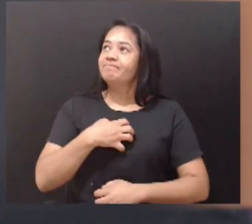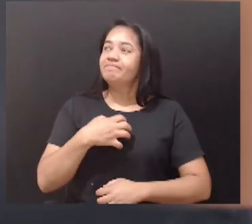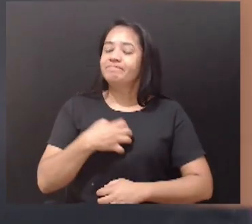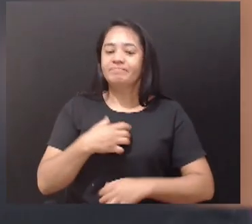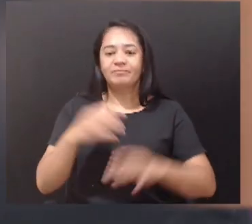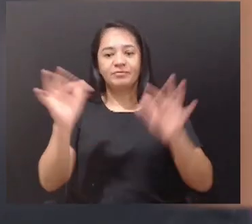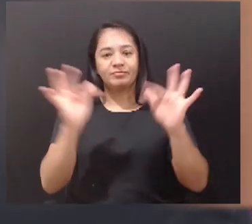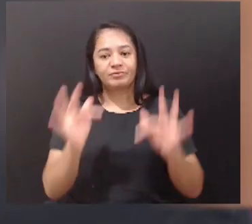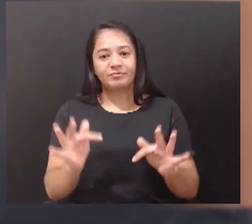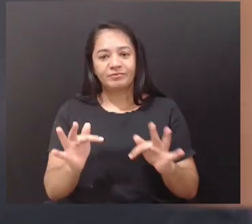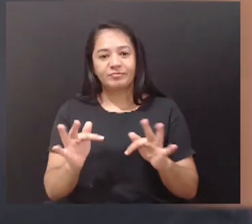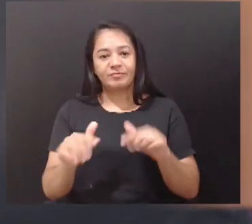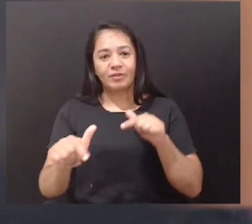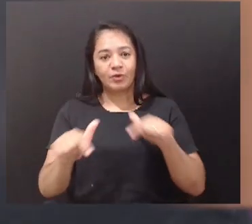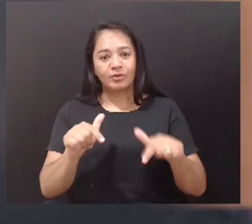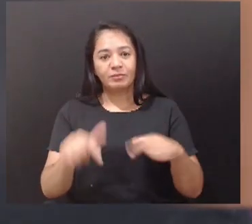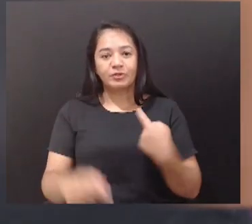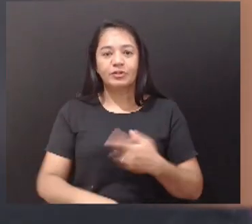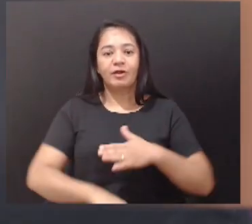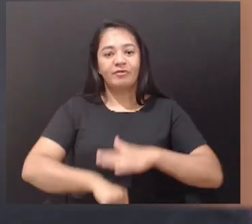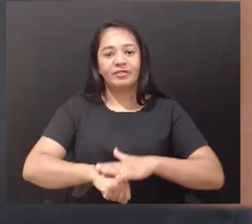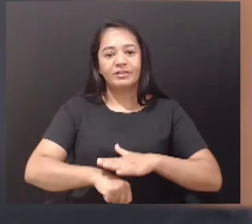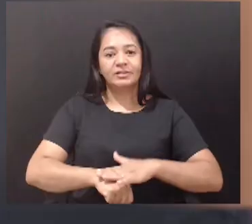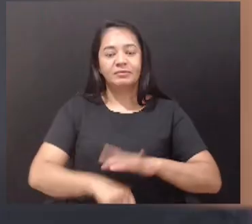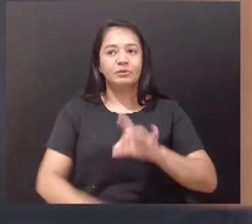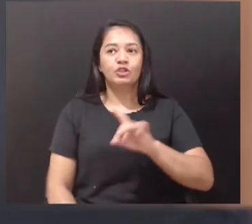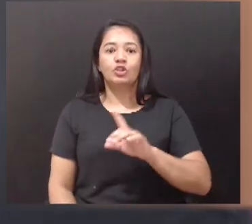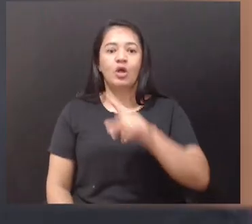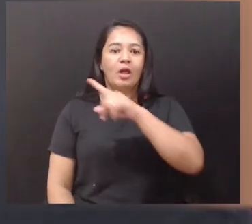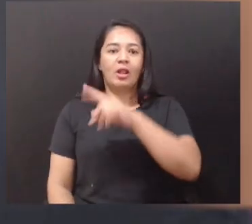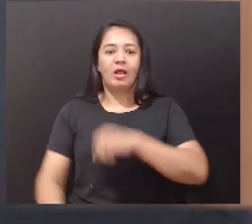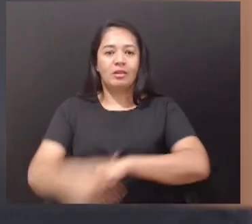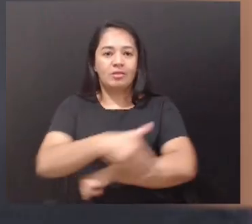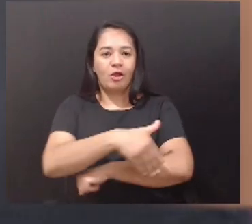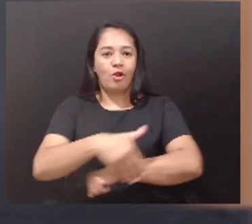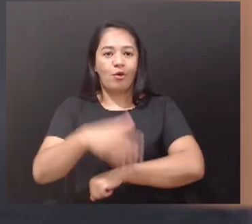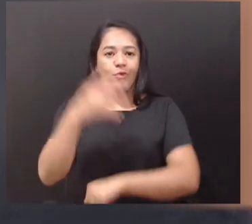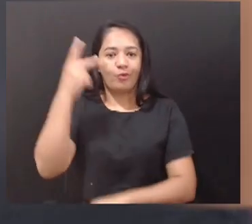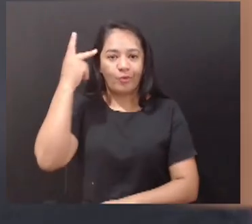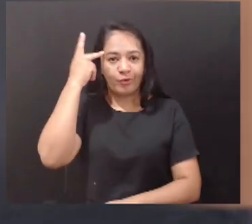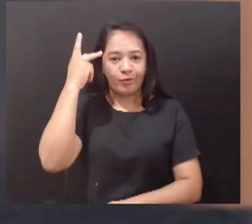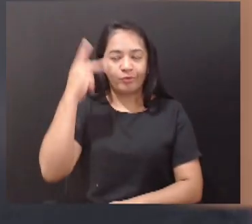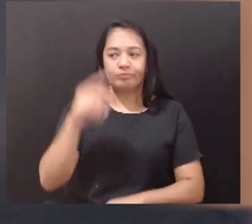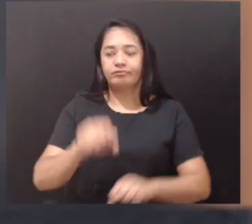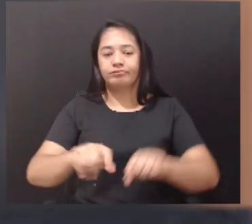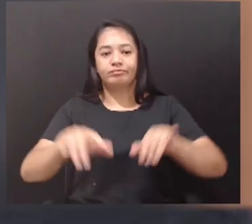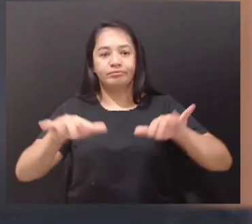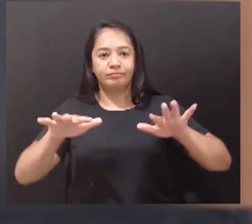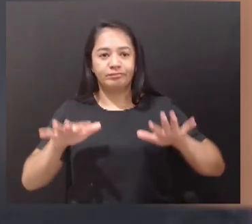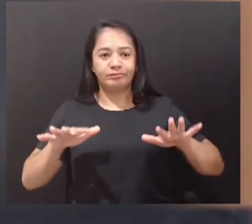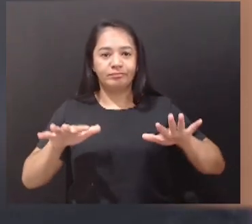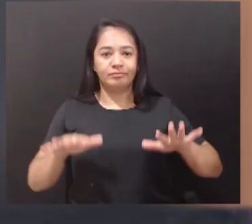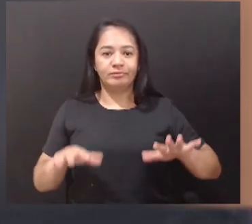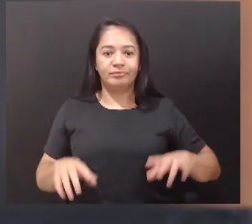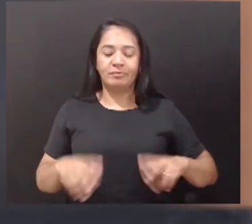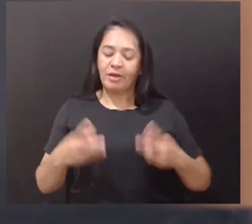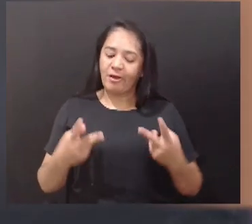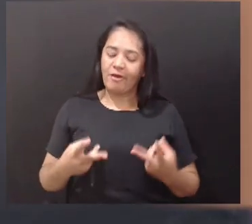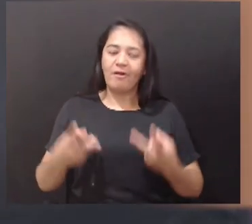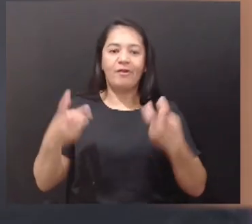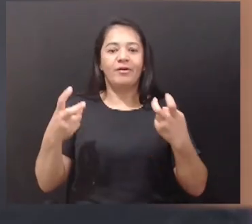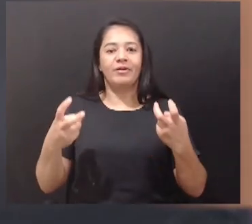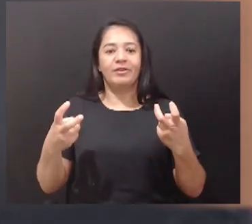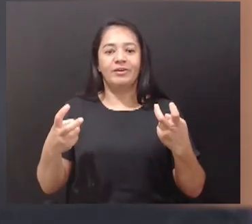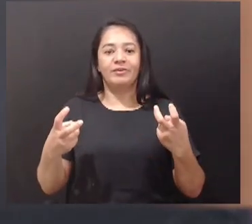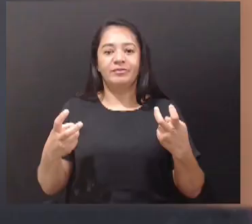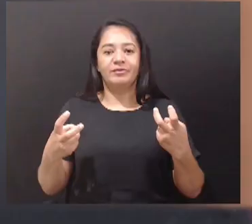trabalho que a gente faz, não só lá nas ruas, no plenário, está sendo reconhecido por vocês